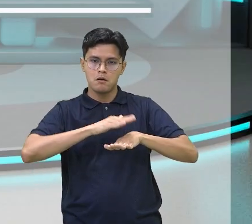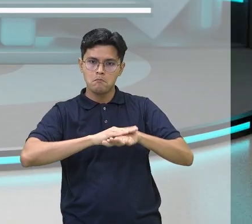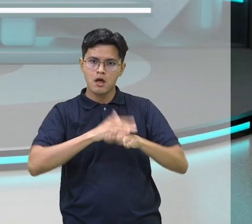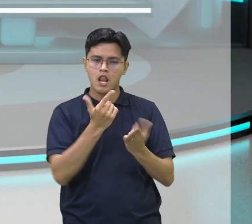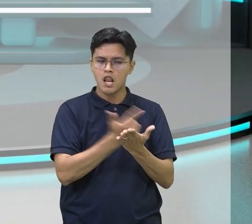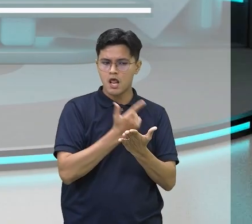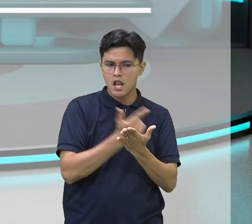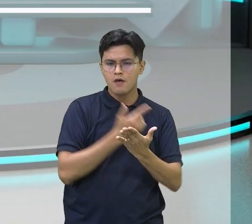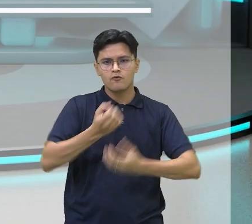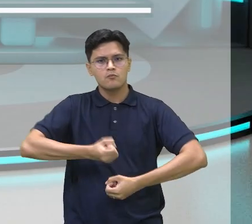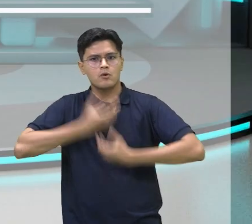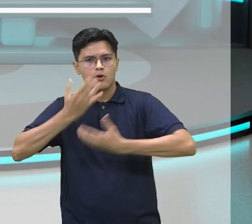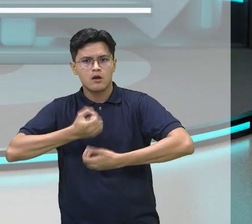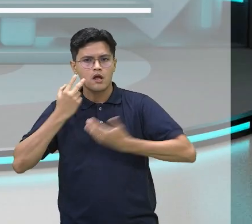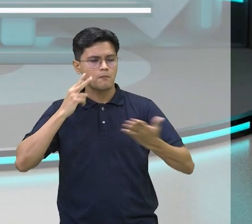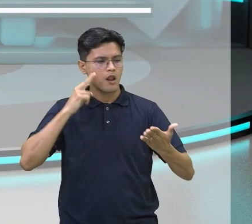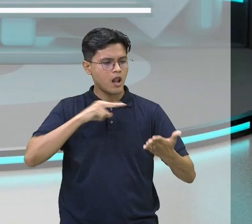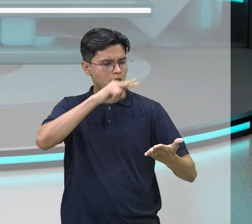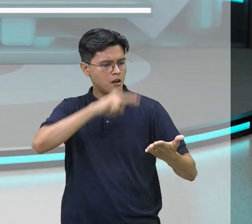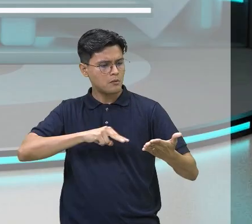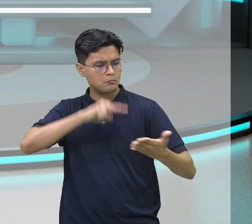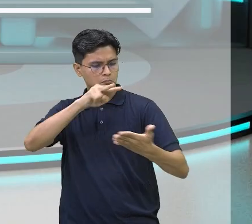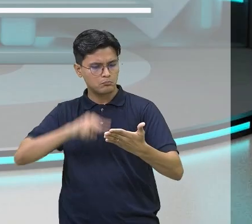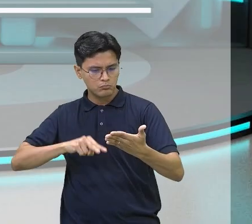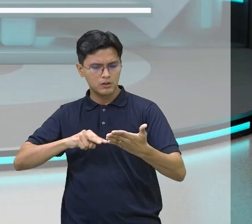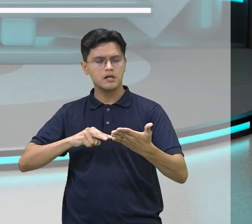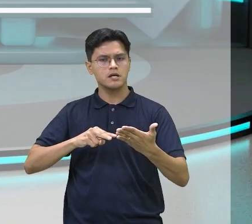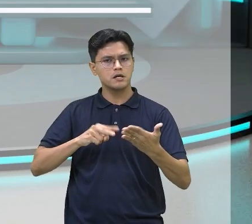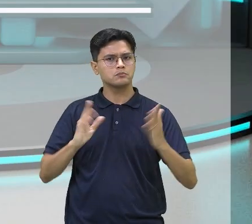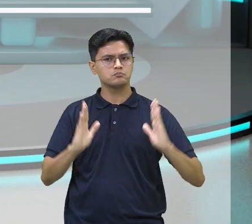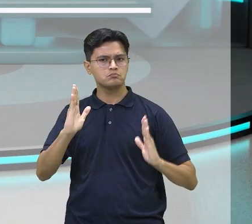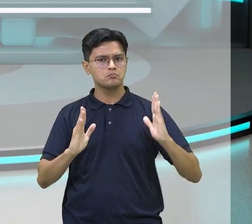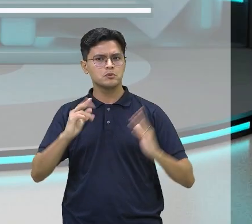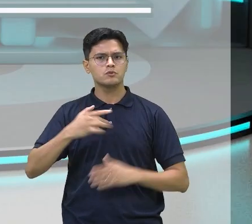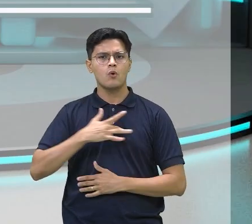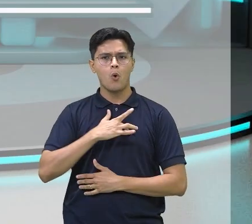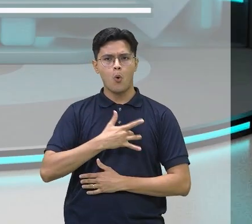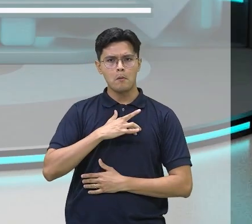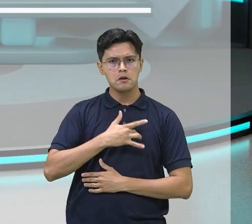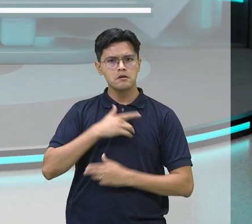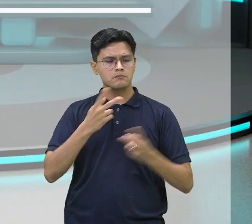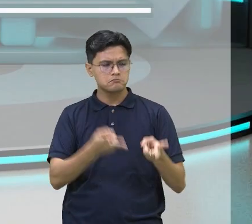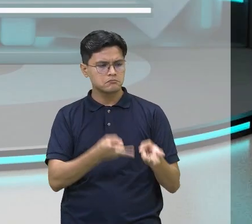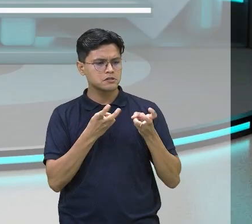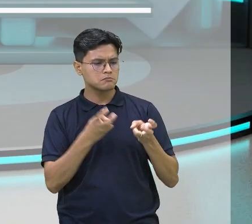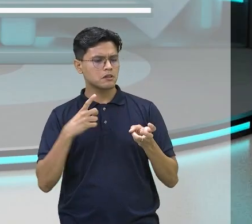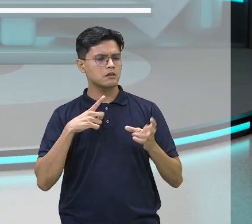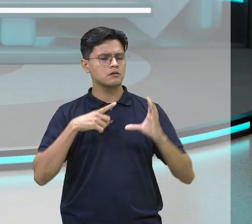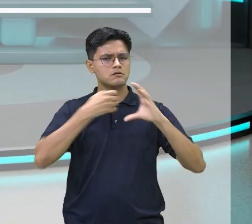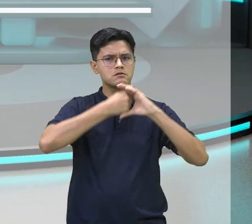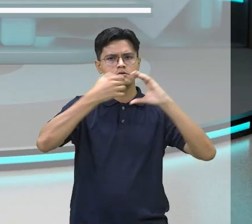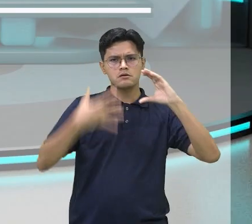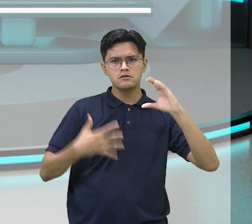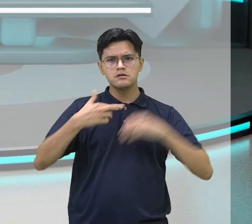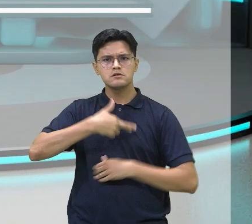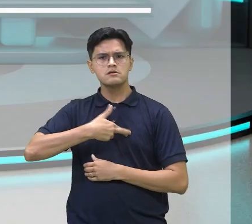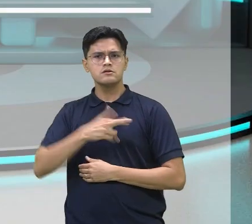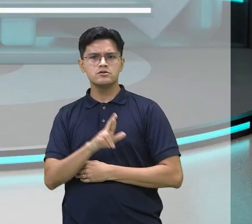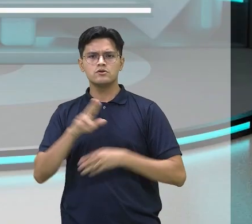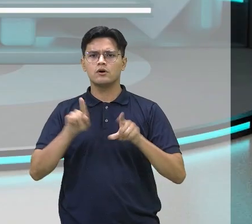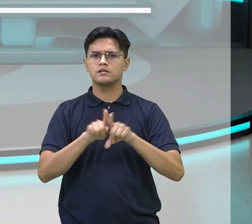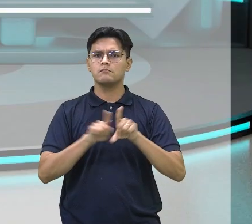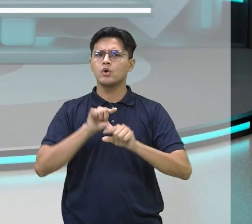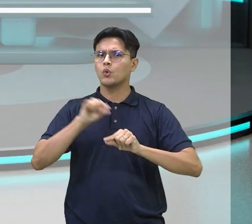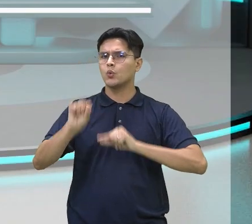religiosidade, ainda a família ainda tem um peso muito grande nas decisões de um jovem, eles não